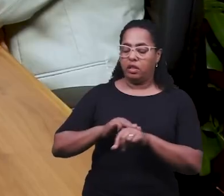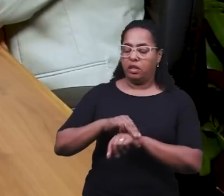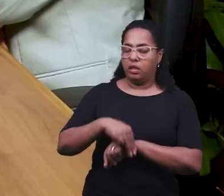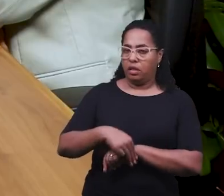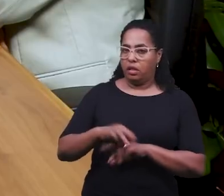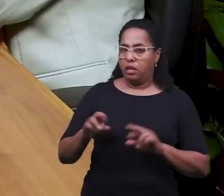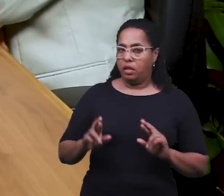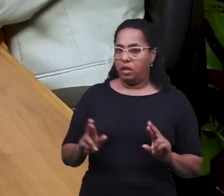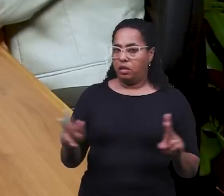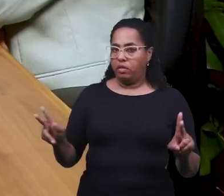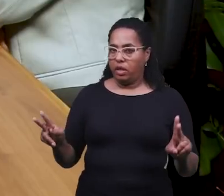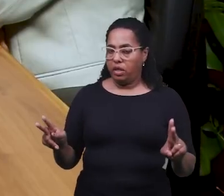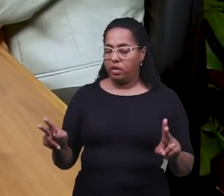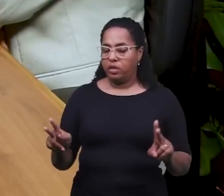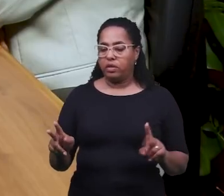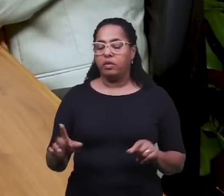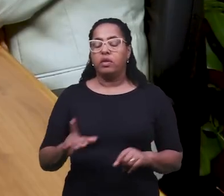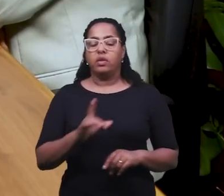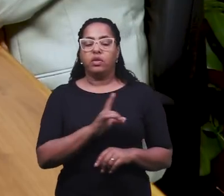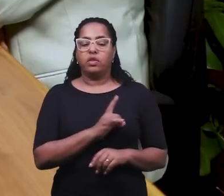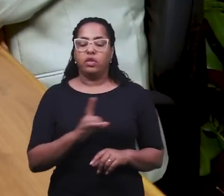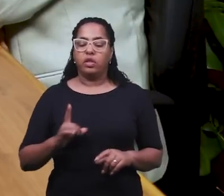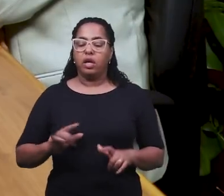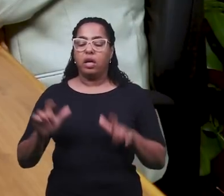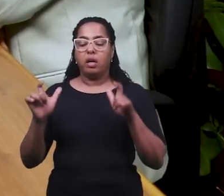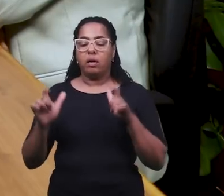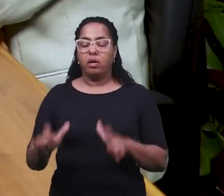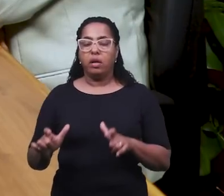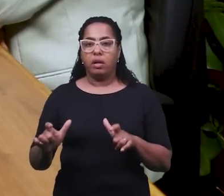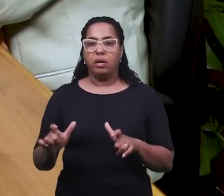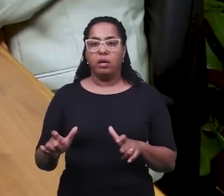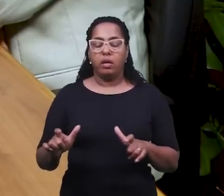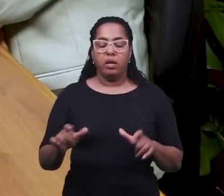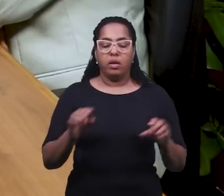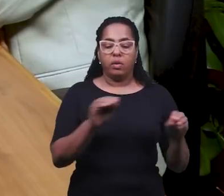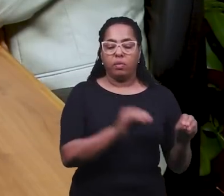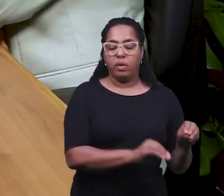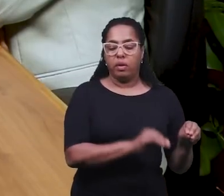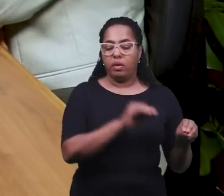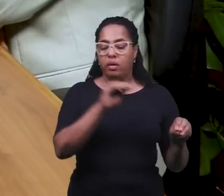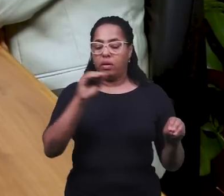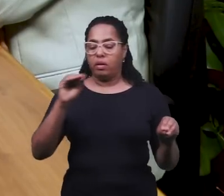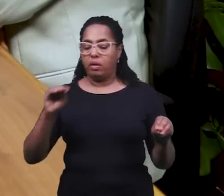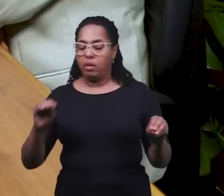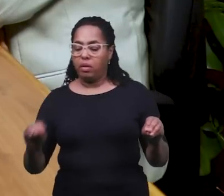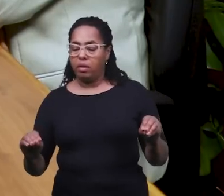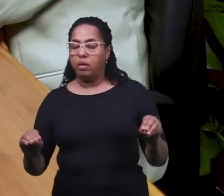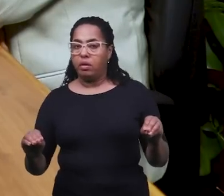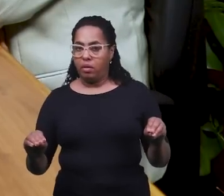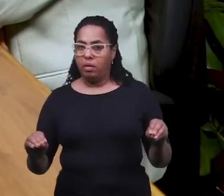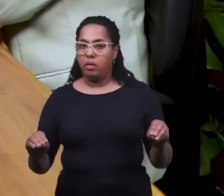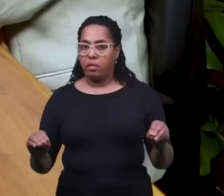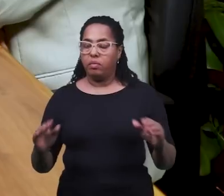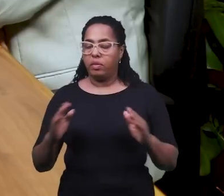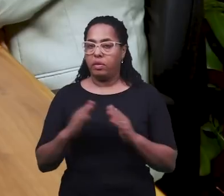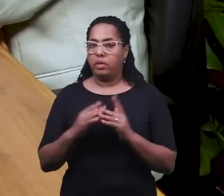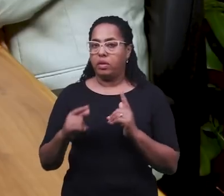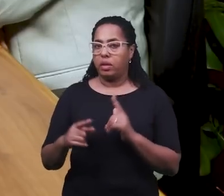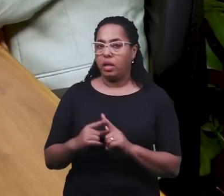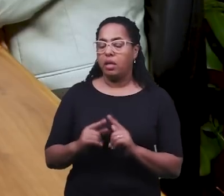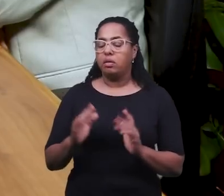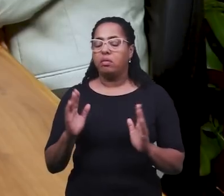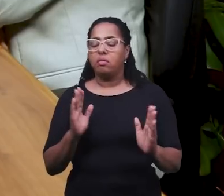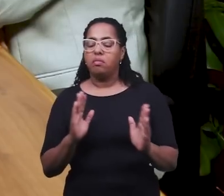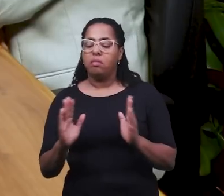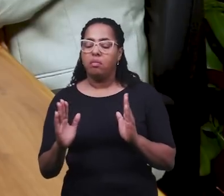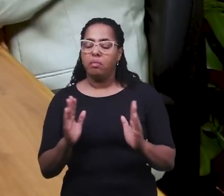ministério. O ministério pode sair daqui para cá, não tem problema. Mas o diaconato é local. Quando ele sai daqui para mudar de